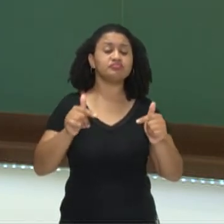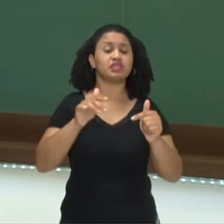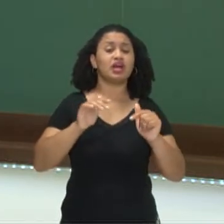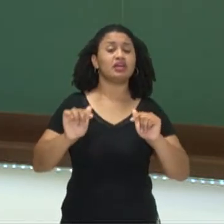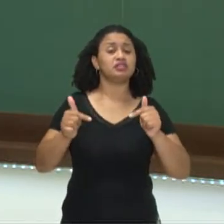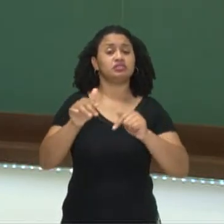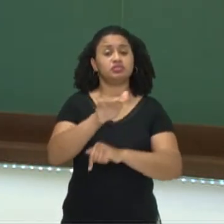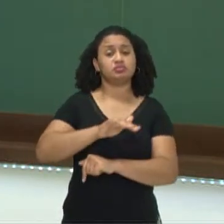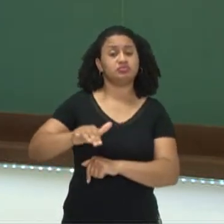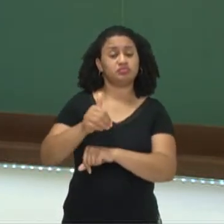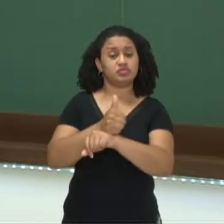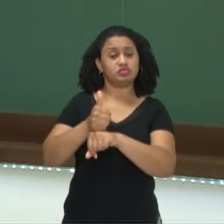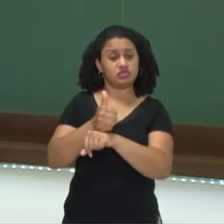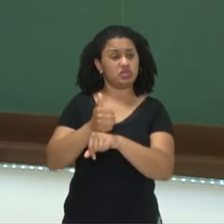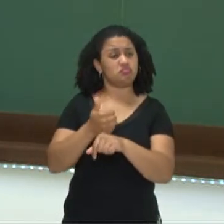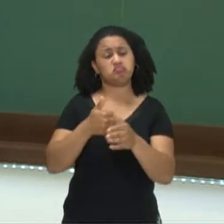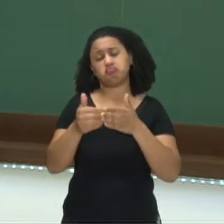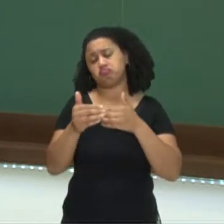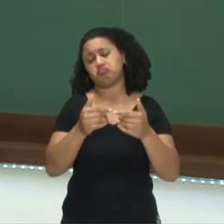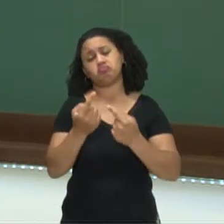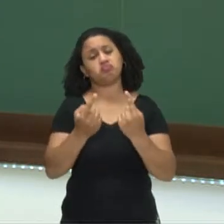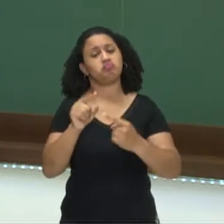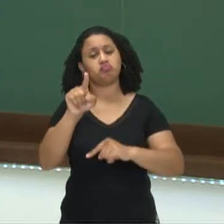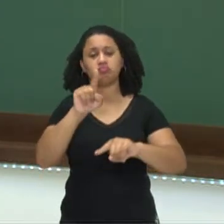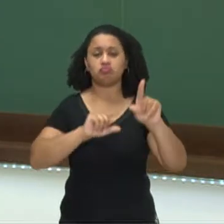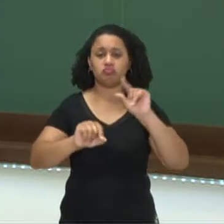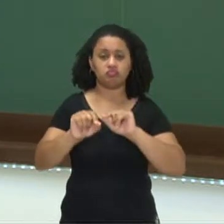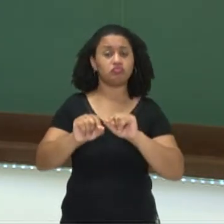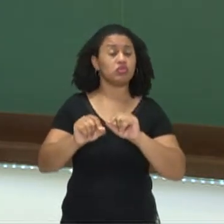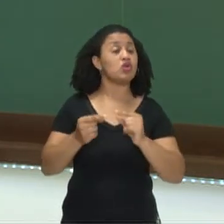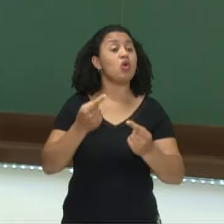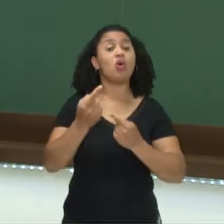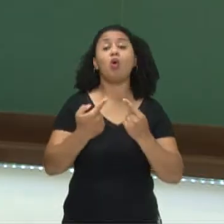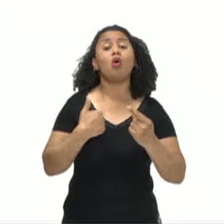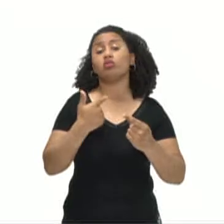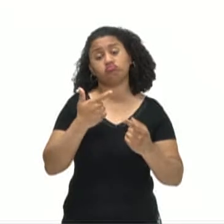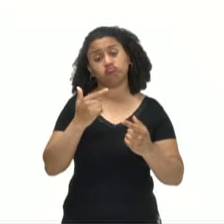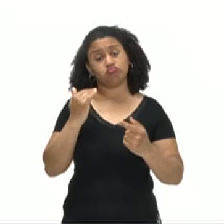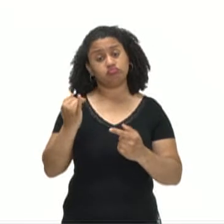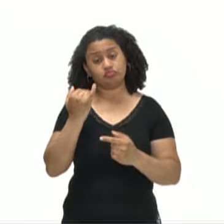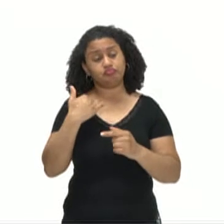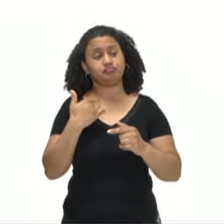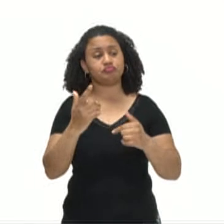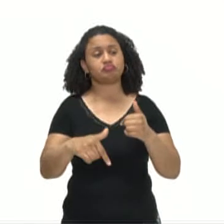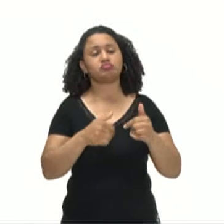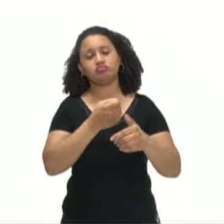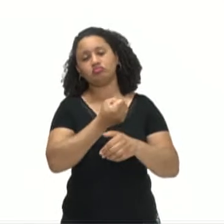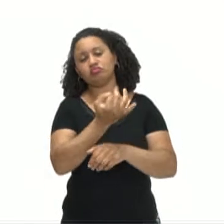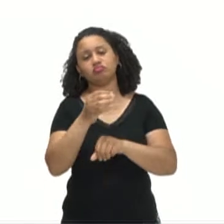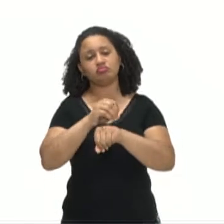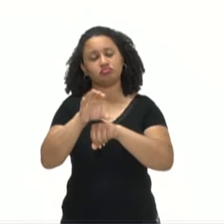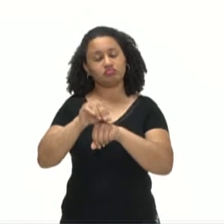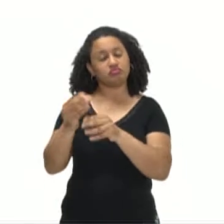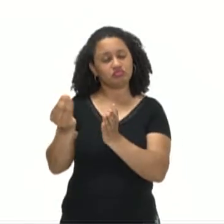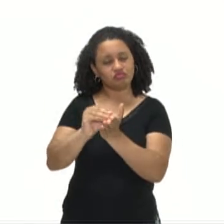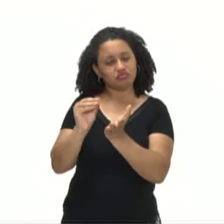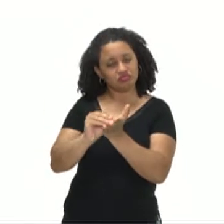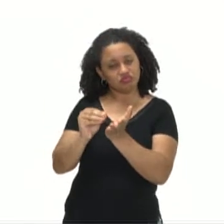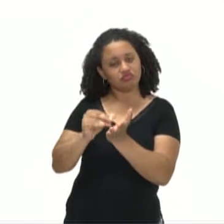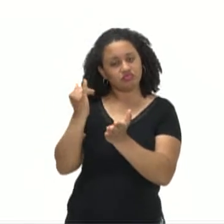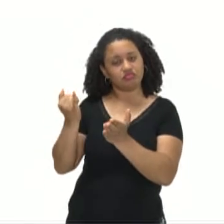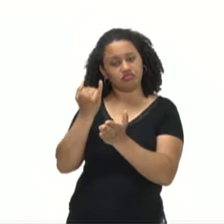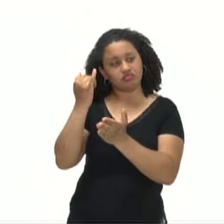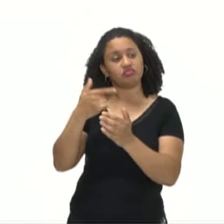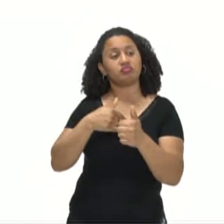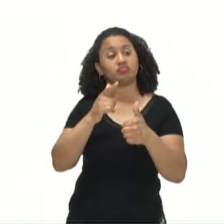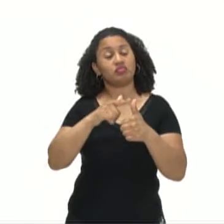profissional, seja ela qual for? Como se destacar? Primeiro, algumas dicas para você, anote, é importante.